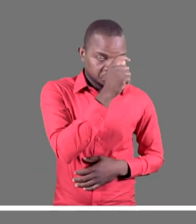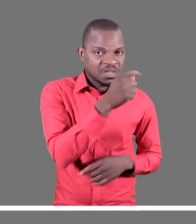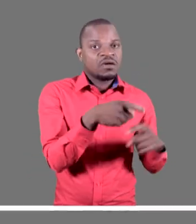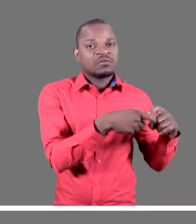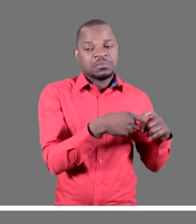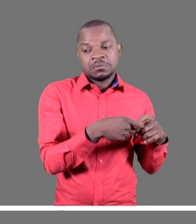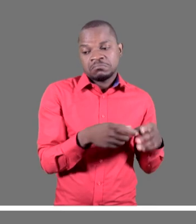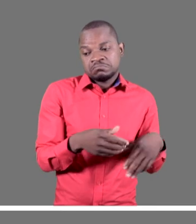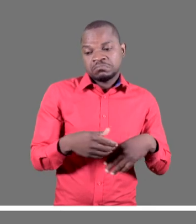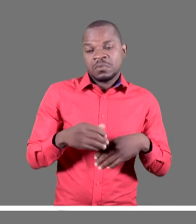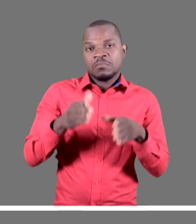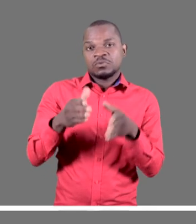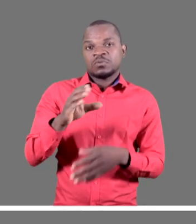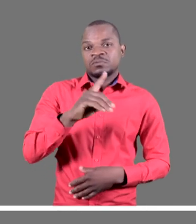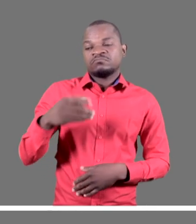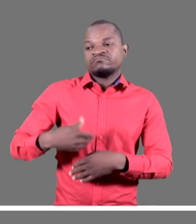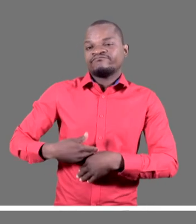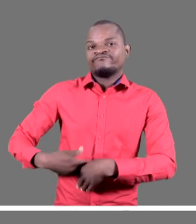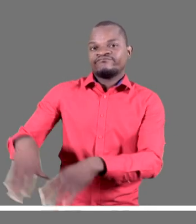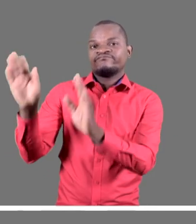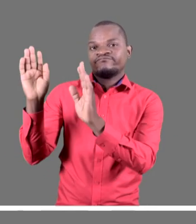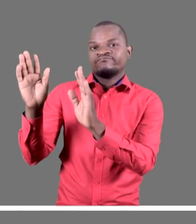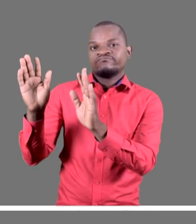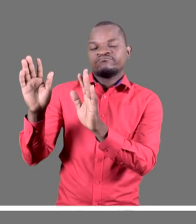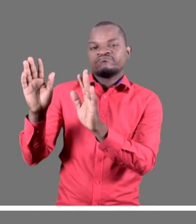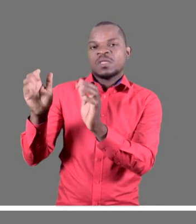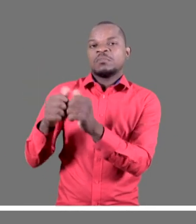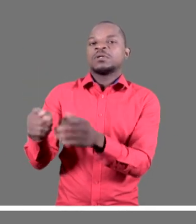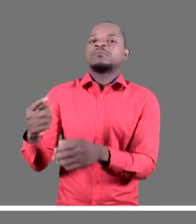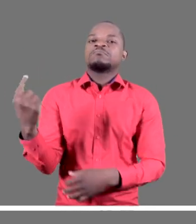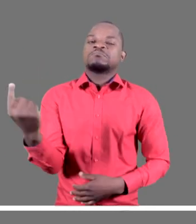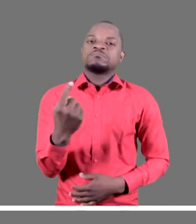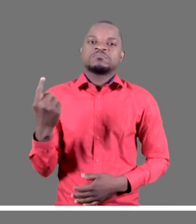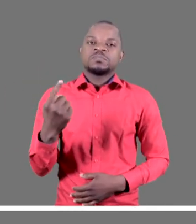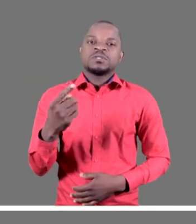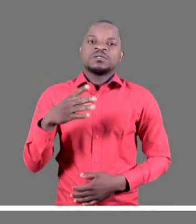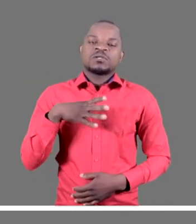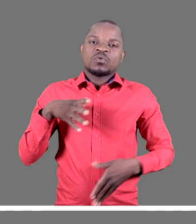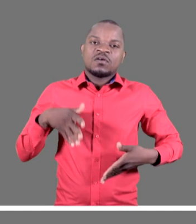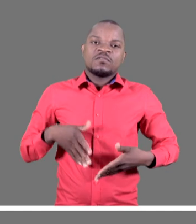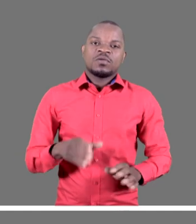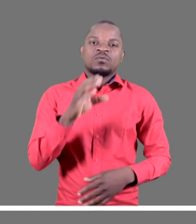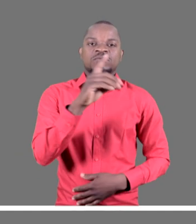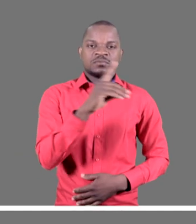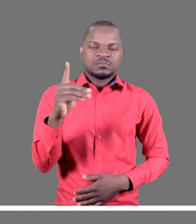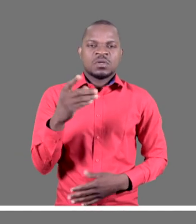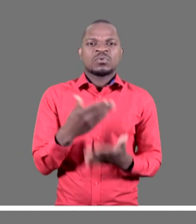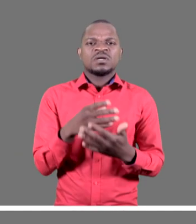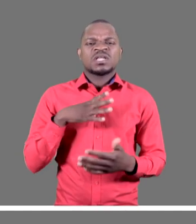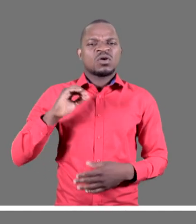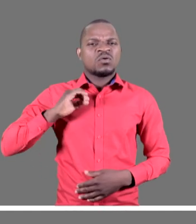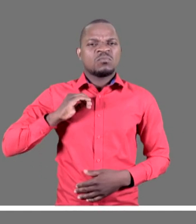jovem, abandona e ela fica com uma criança nos braços. Menina de 19 anos, ela é surda.